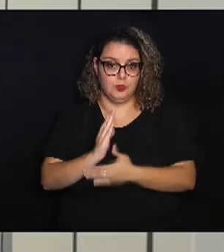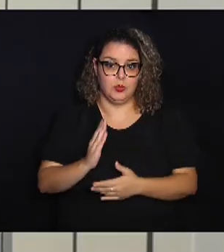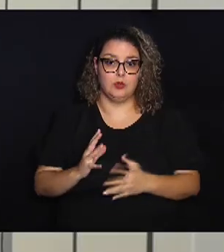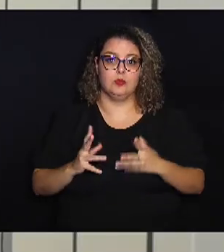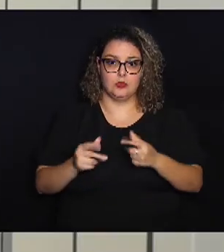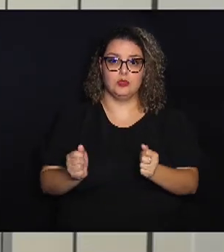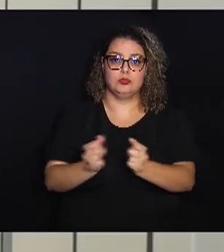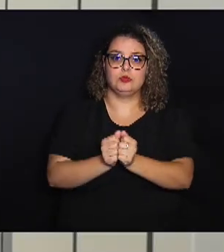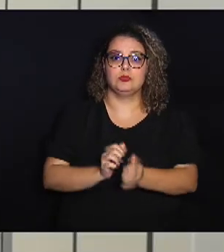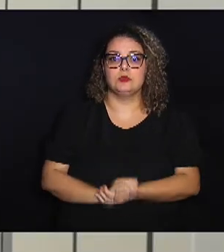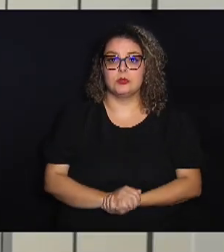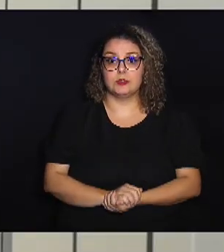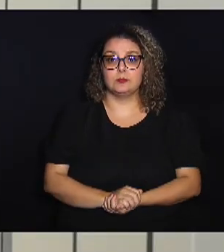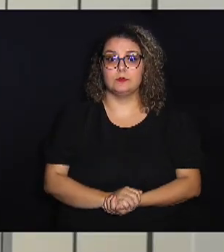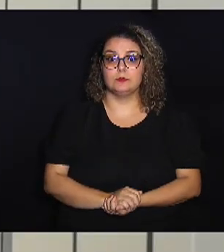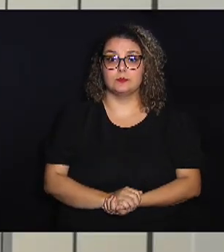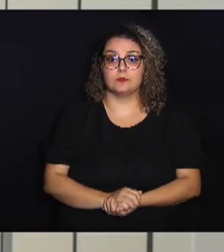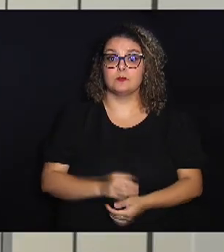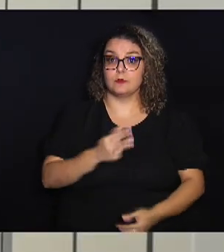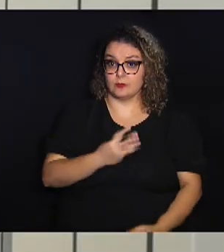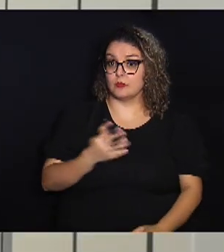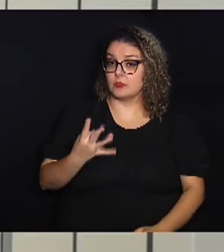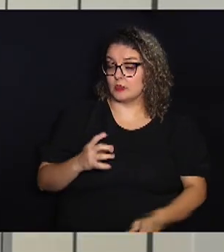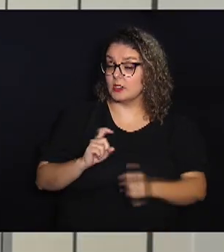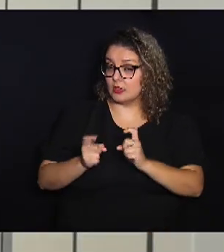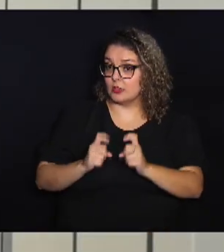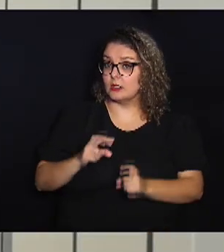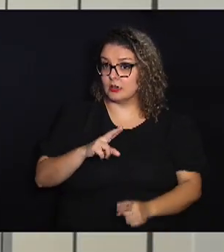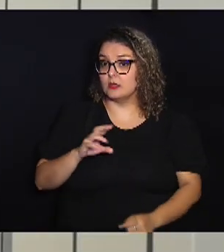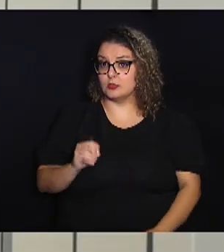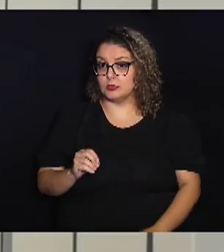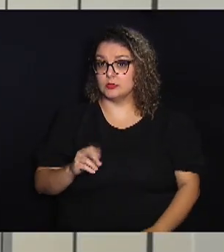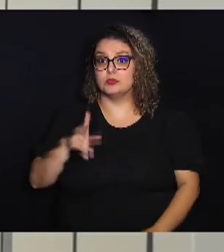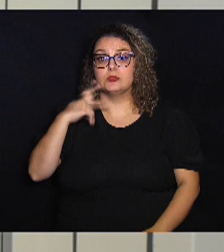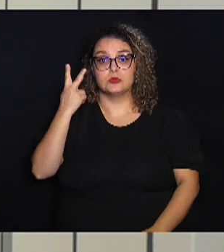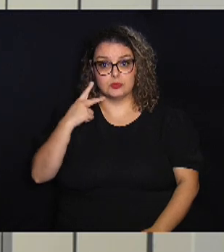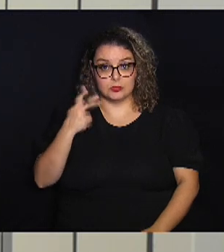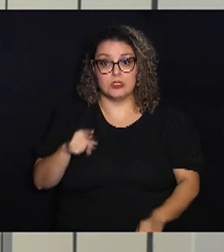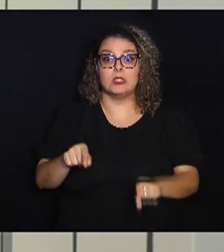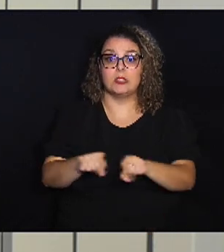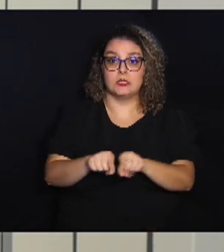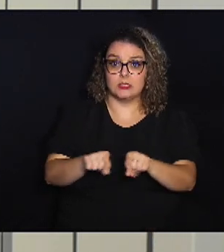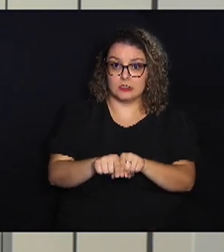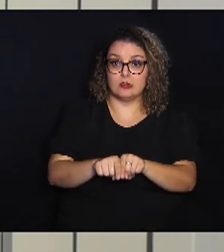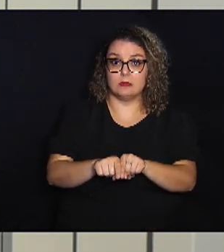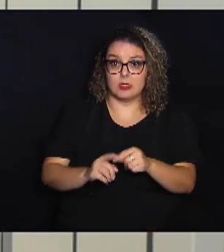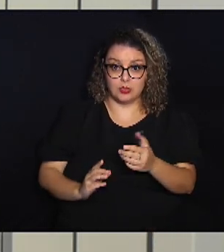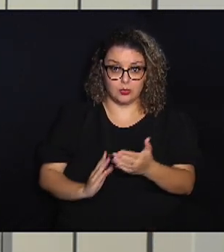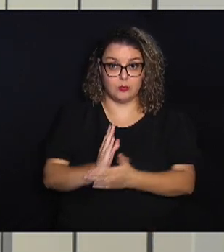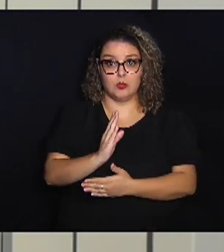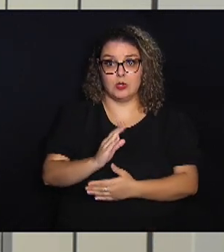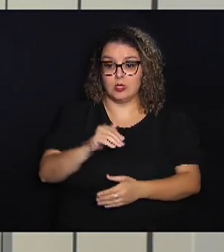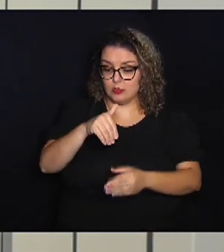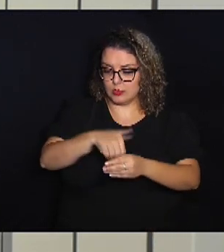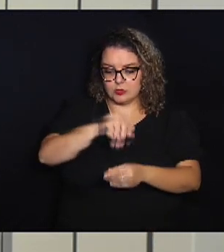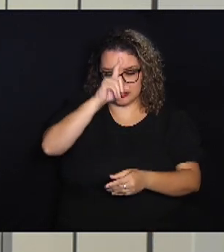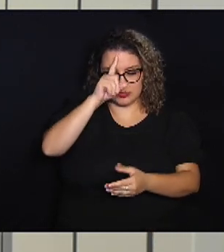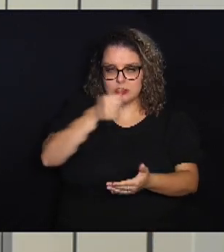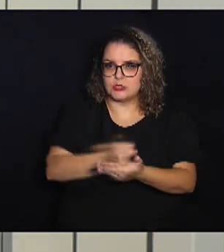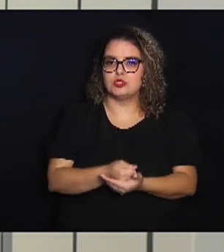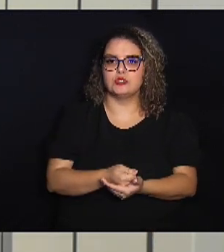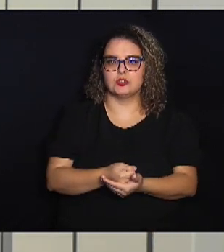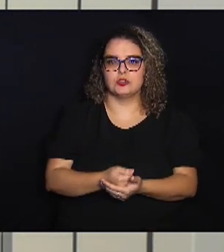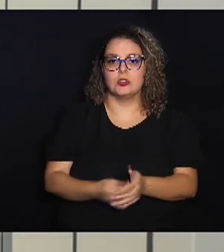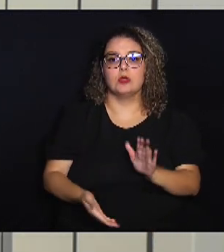unanimidade. Ainda na 34ª reunião ordinária, os vereadores também aprovaram, só que em votação definitiva,